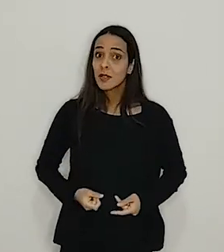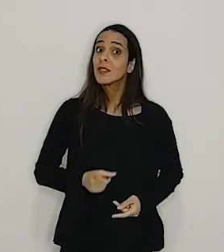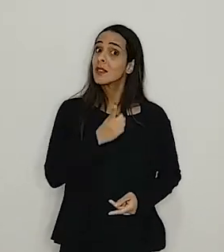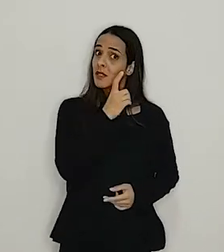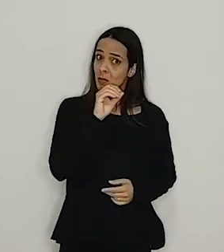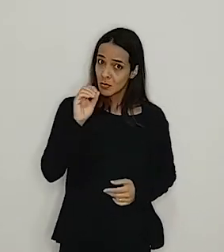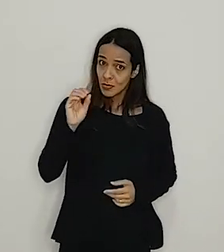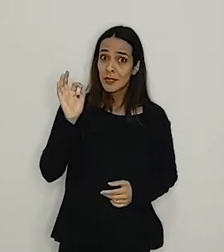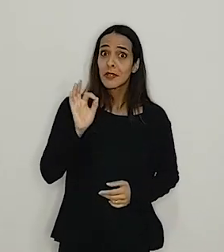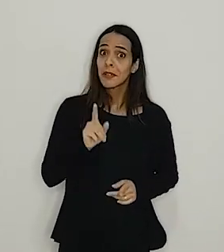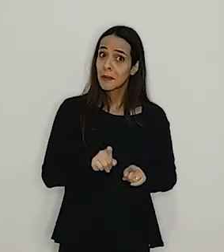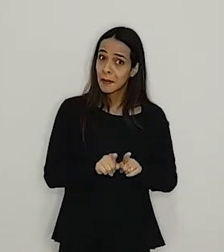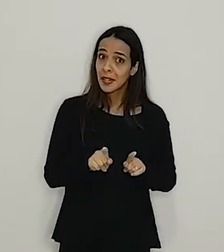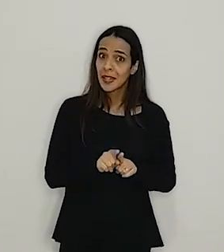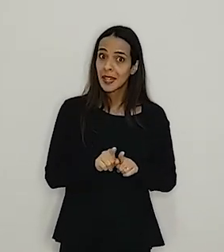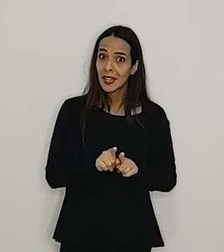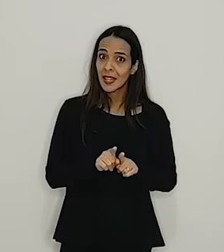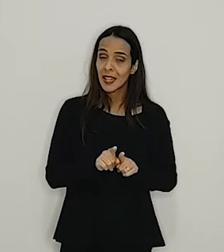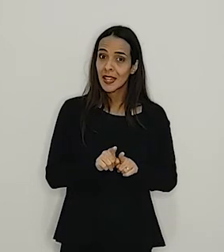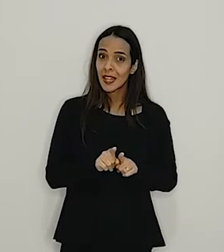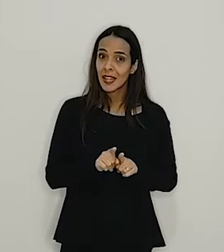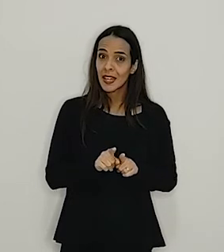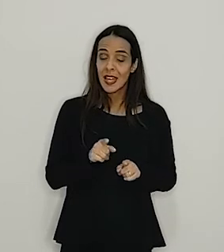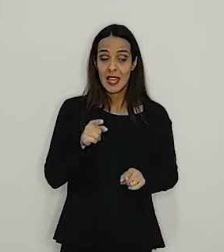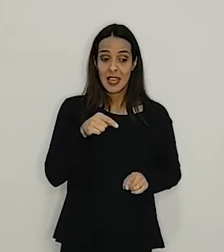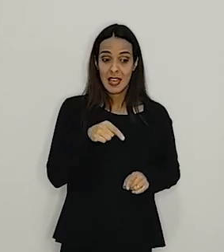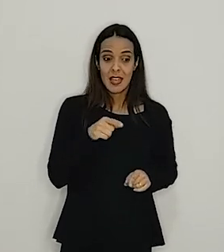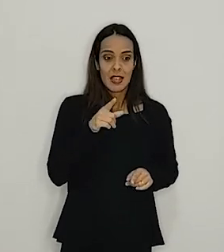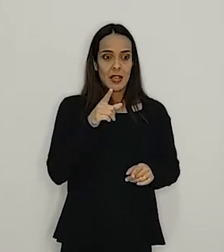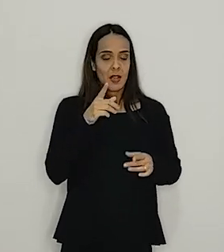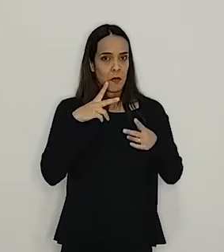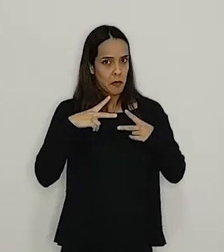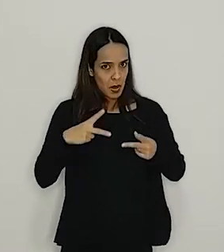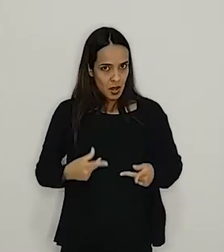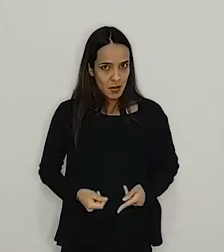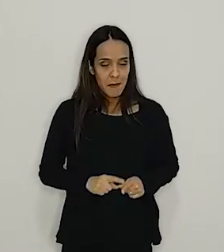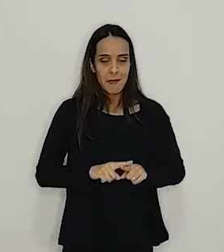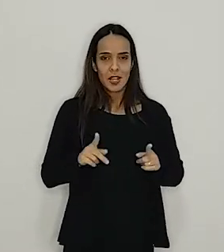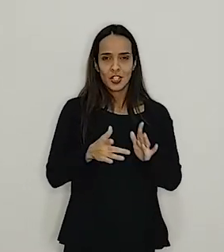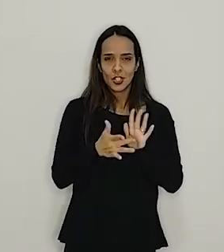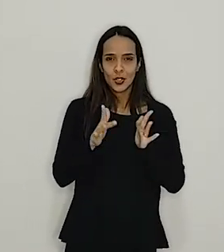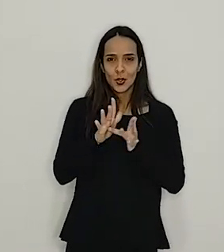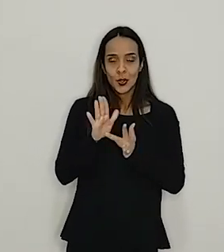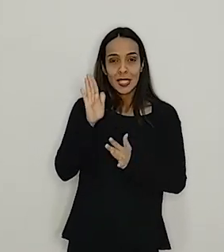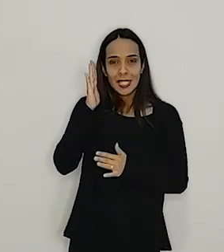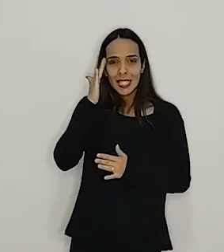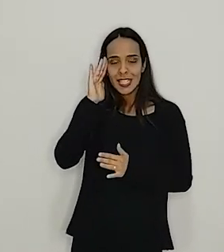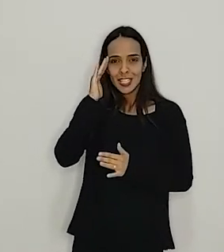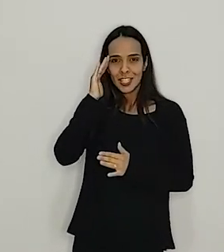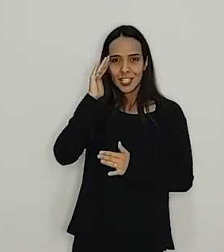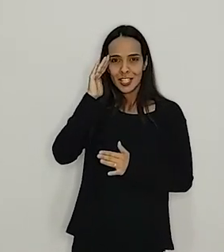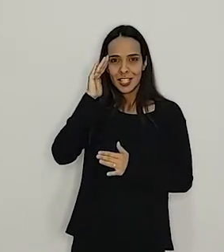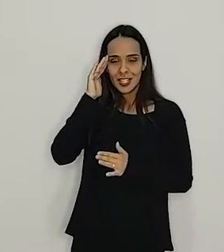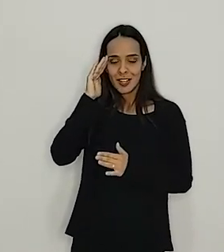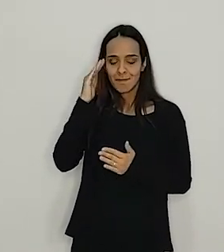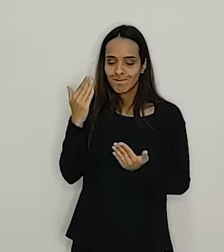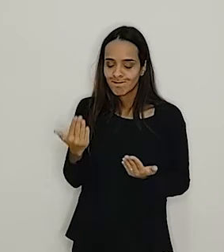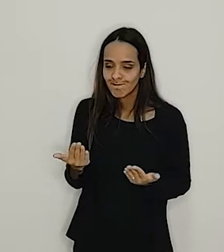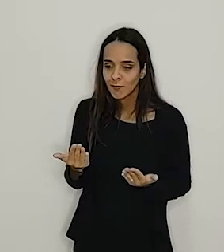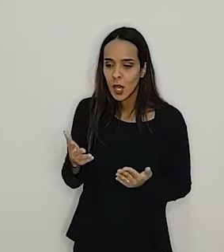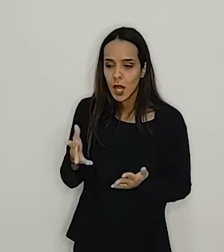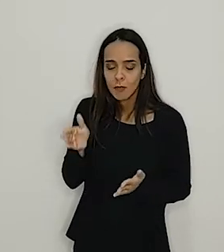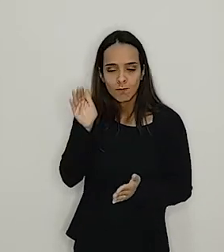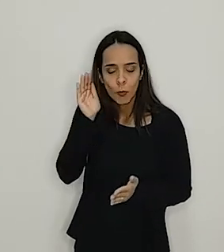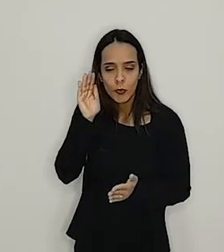plena. Mas ele conseguia ter a escuta ativa porque ele conseguia compreender a sua